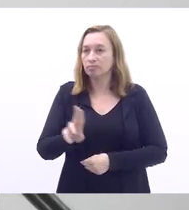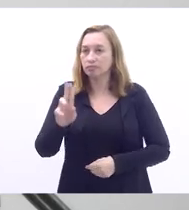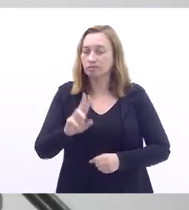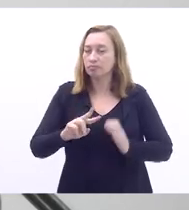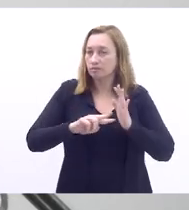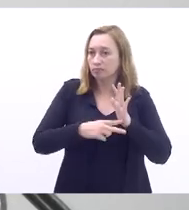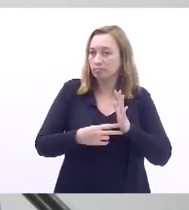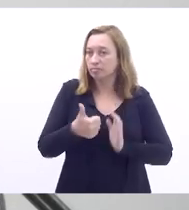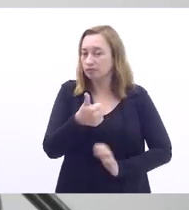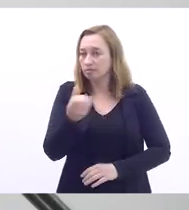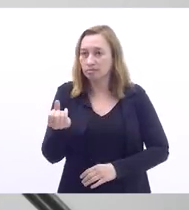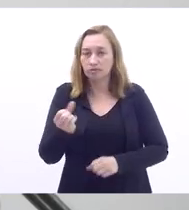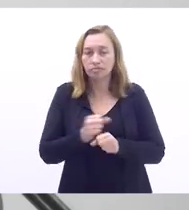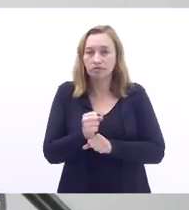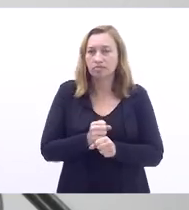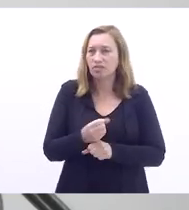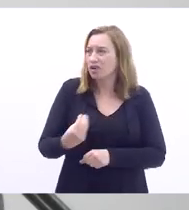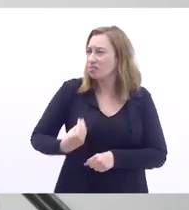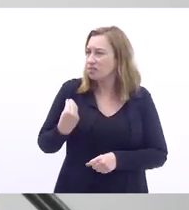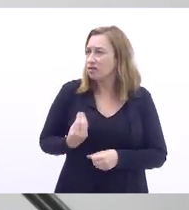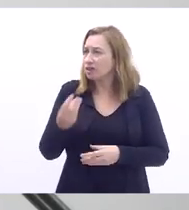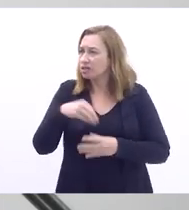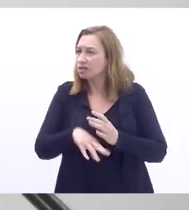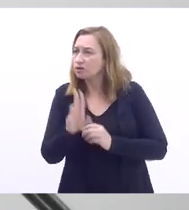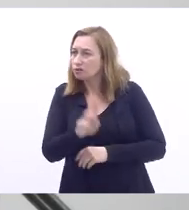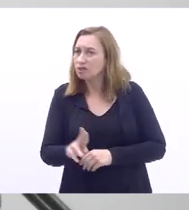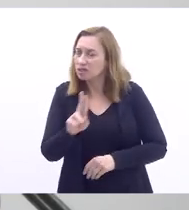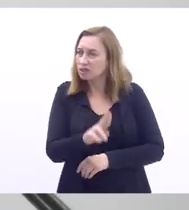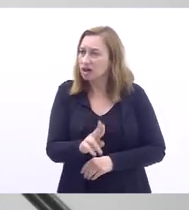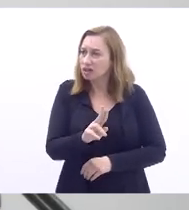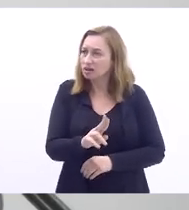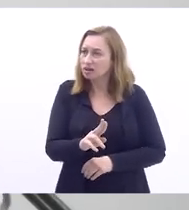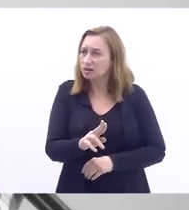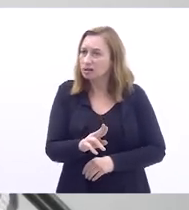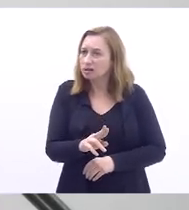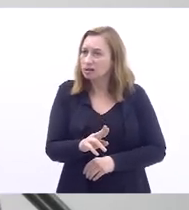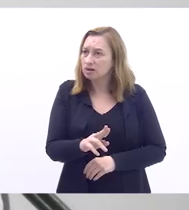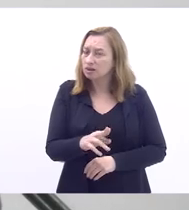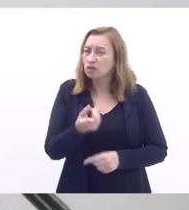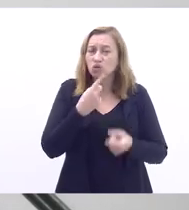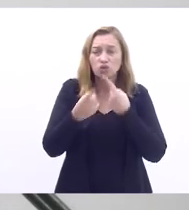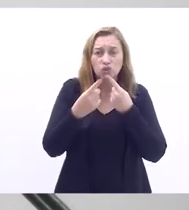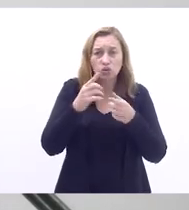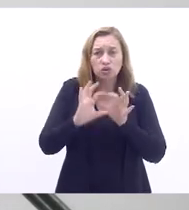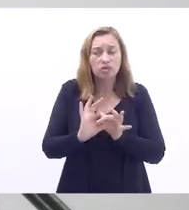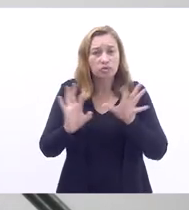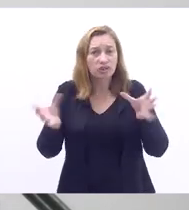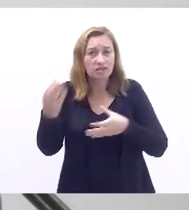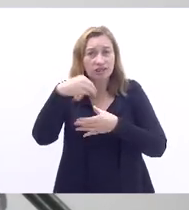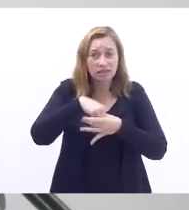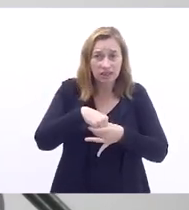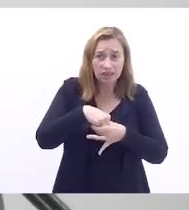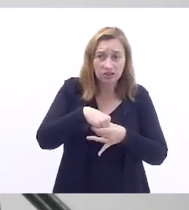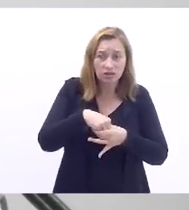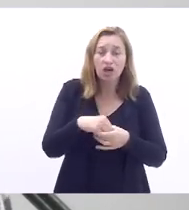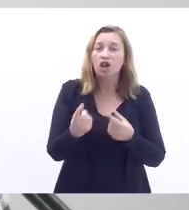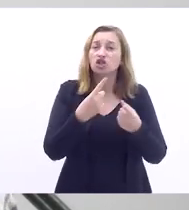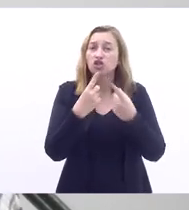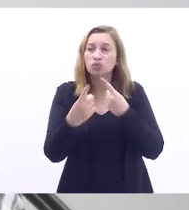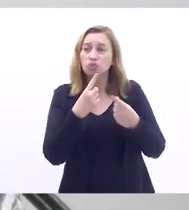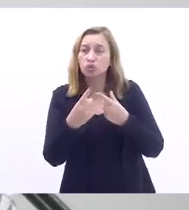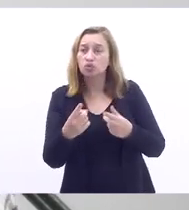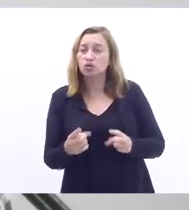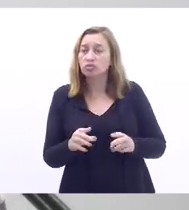16 anos mas não dá para viver na universidade como estamos aonde ainda se discute a democracia interna onde se